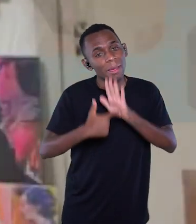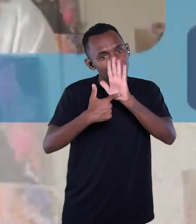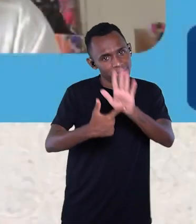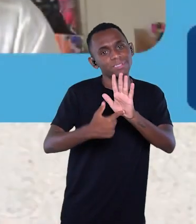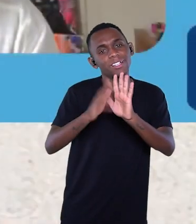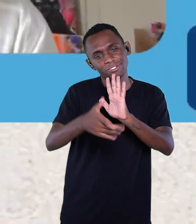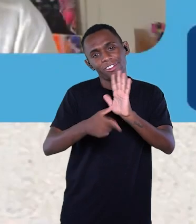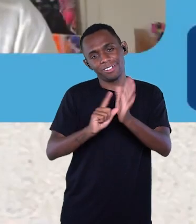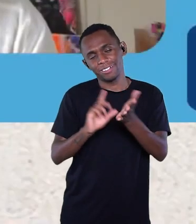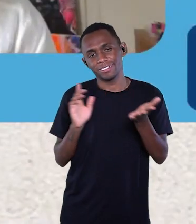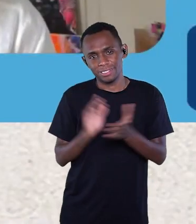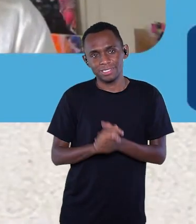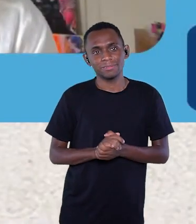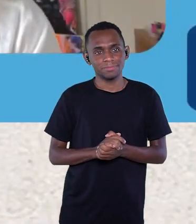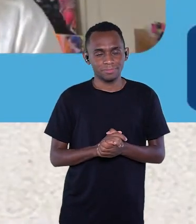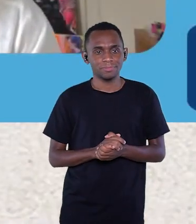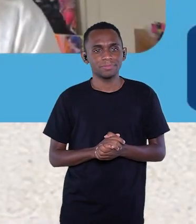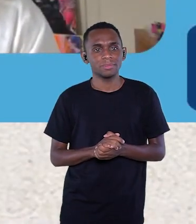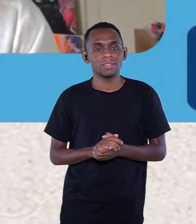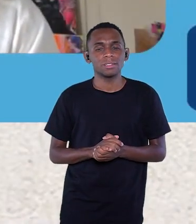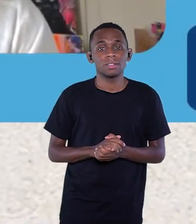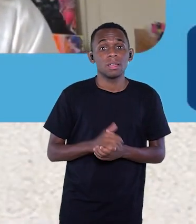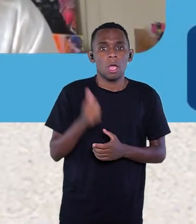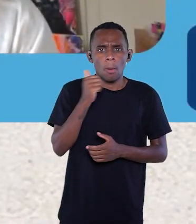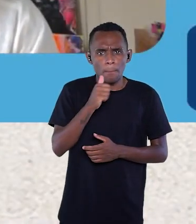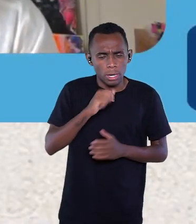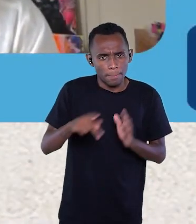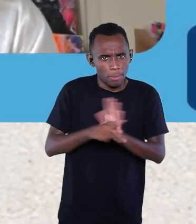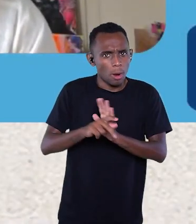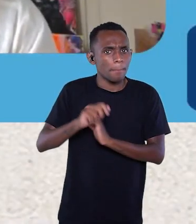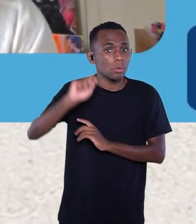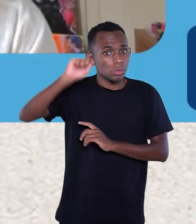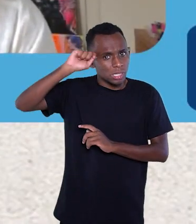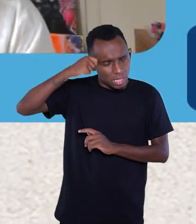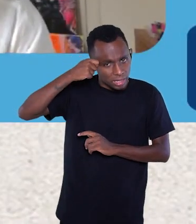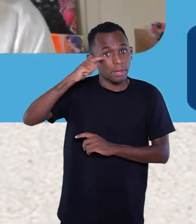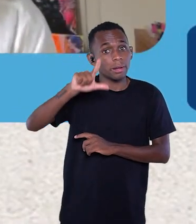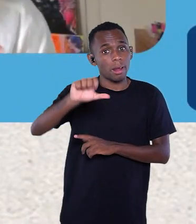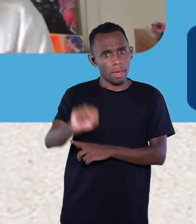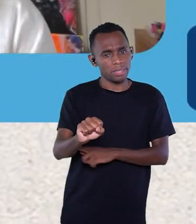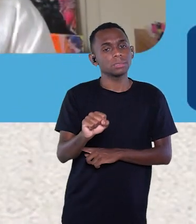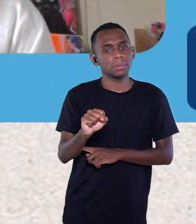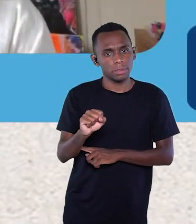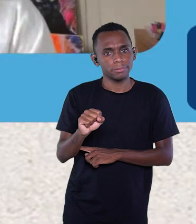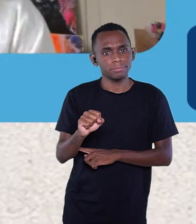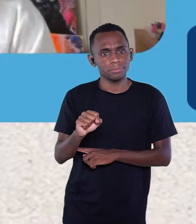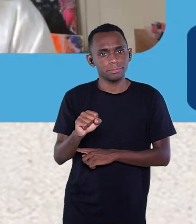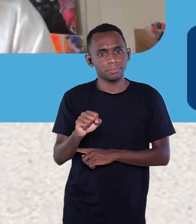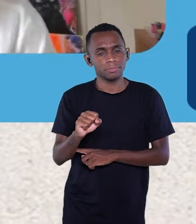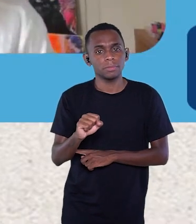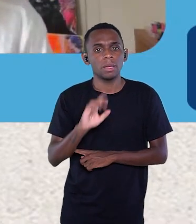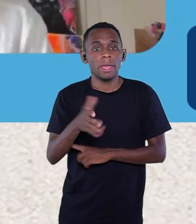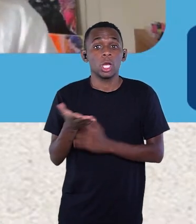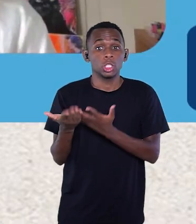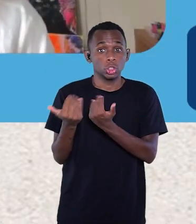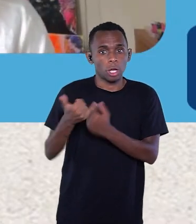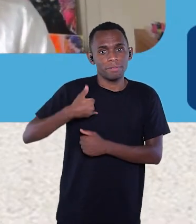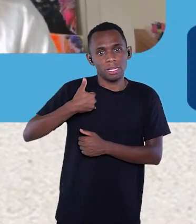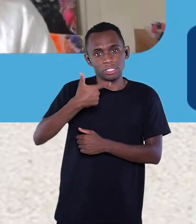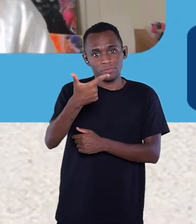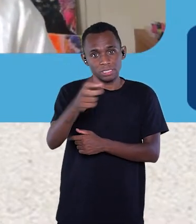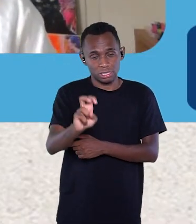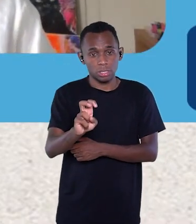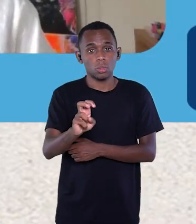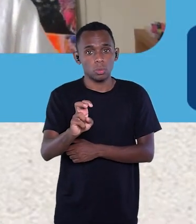o spoiler. E traz uma mulher negra lésbica, né? É uma jovem de